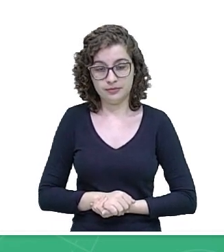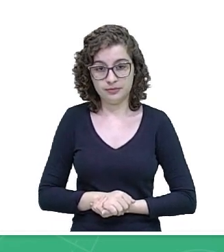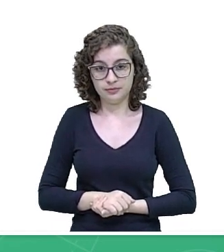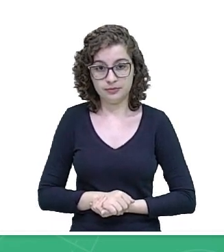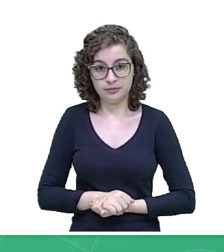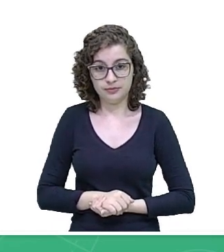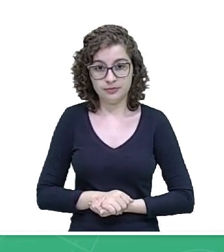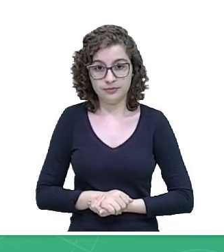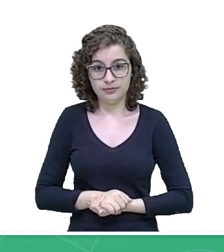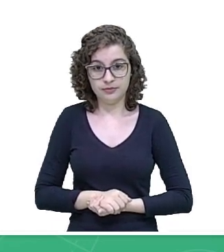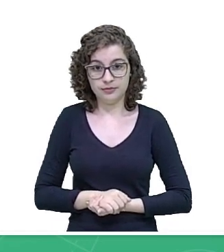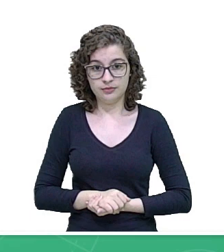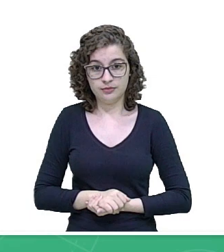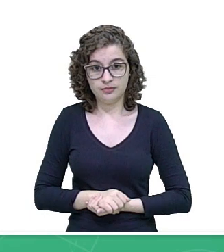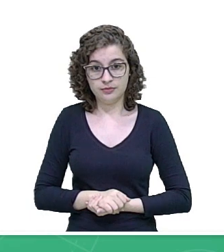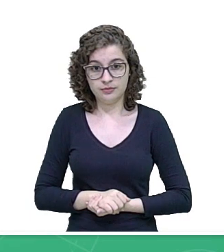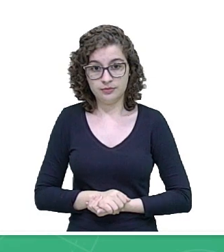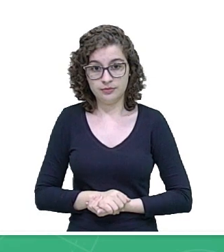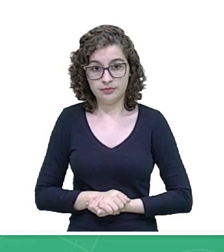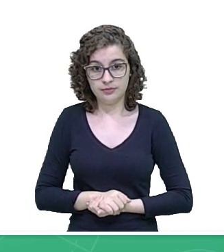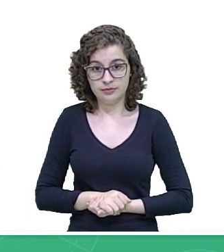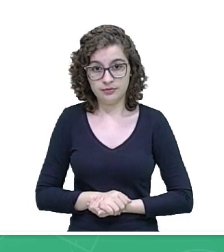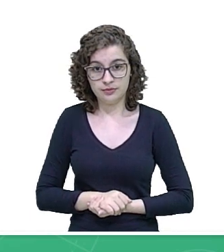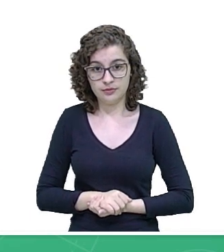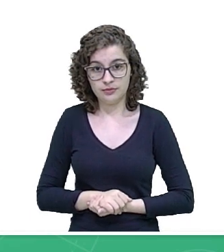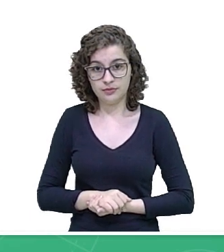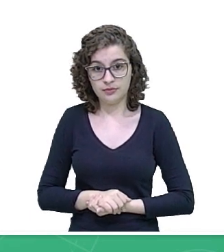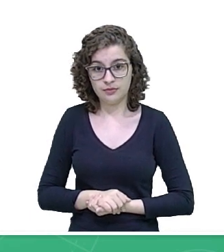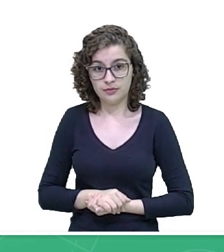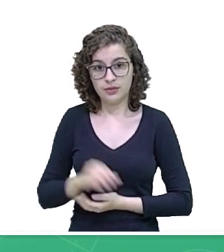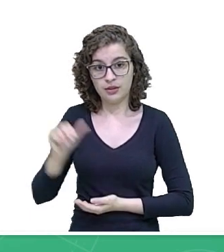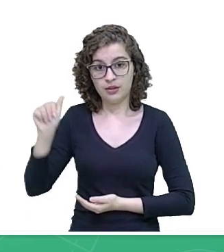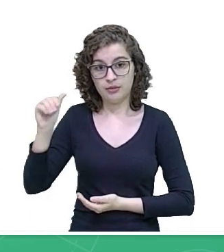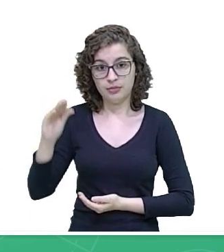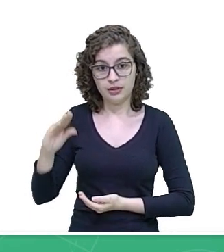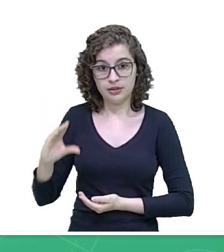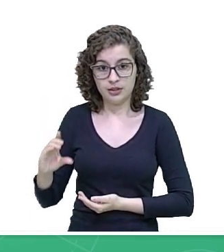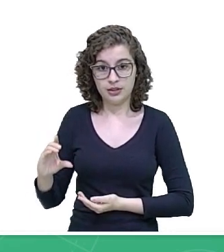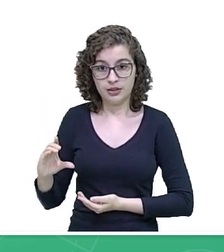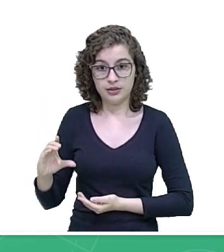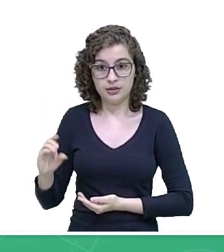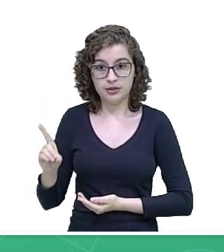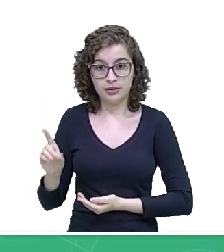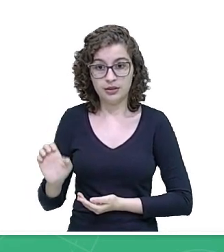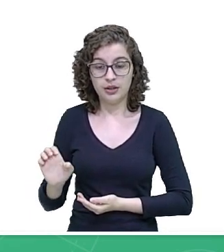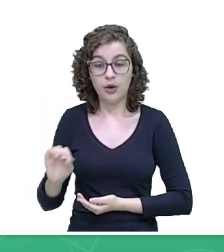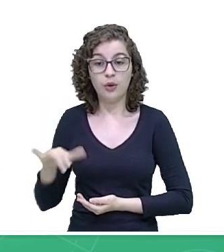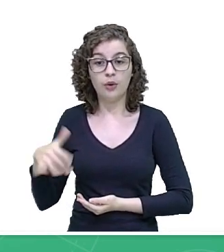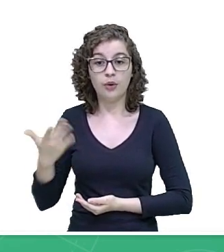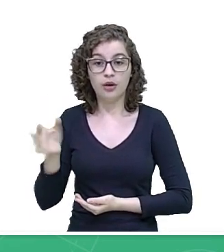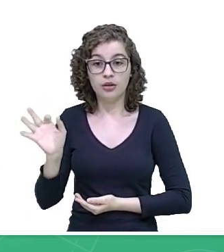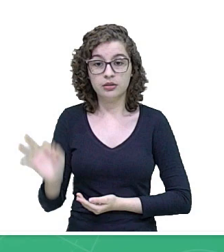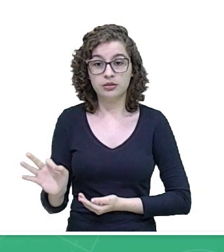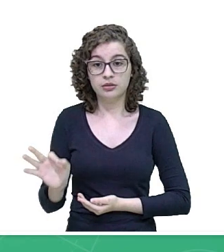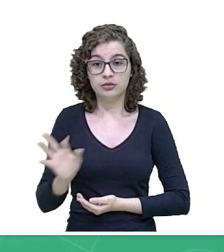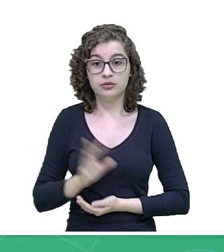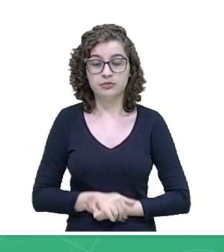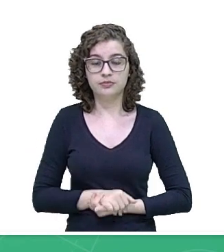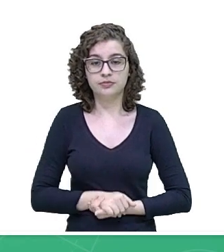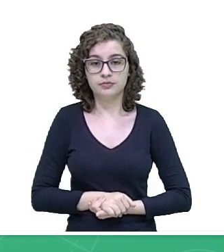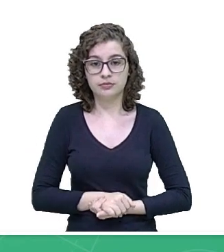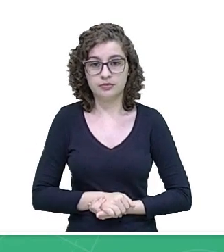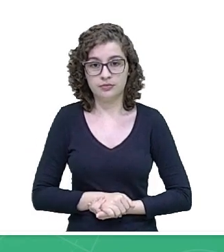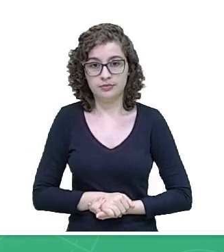Então, somando essas duas matrizes, vai sobrar uma dessas matrizes aí. Qual delas? Qual dessas matrizes é